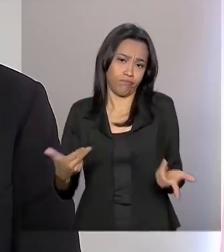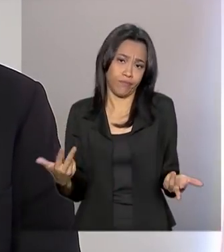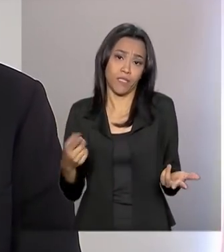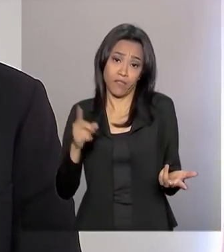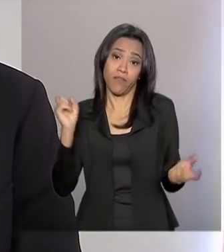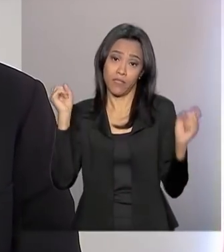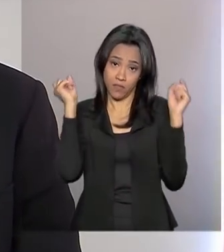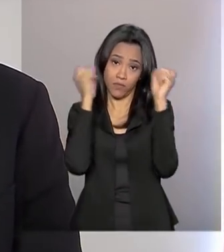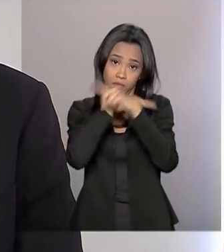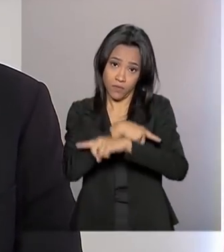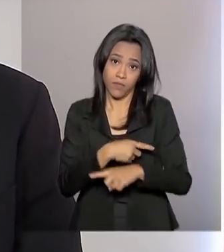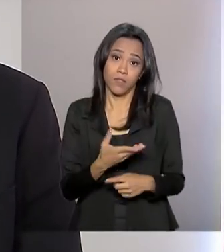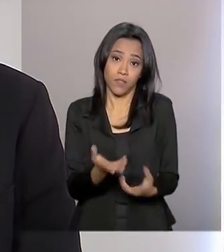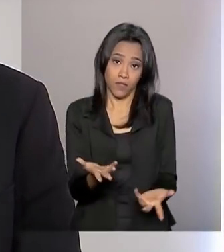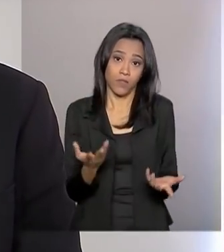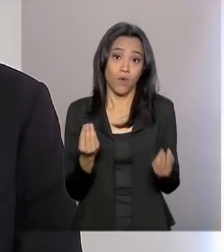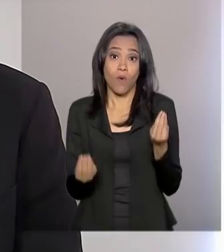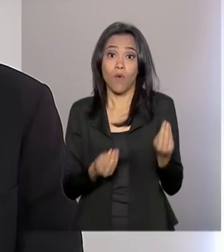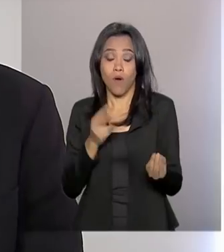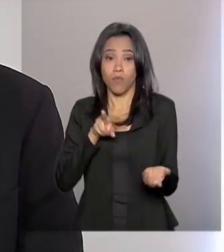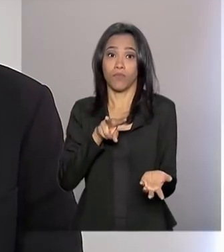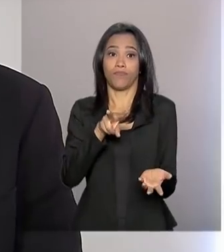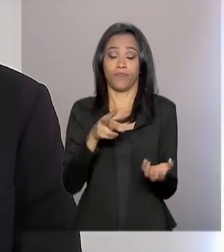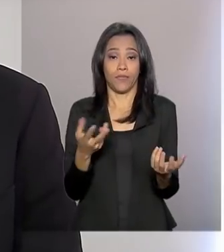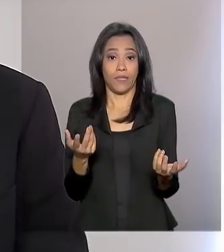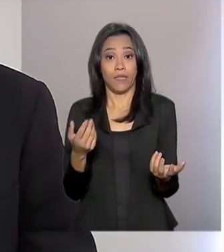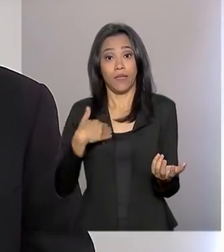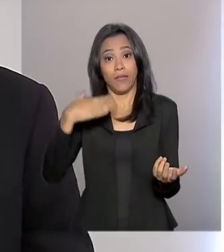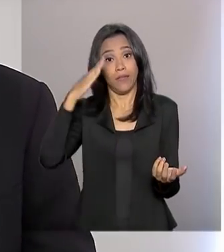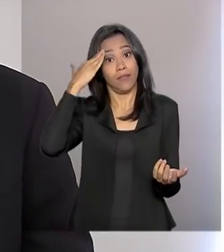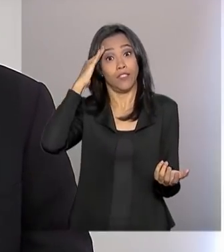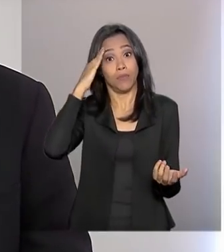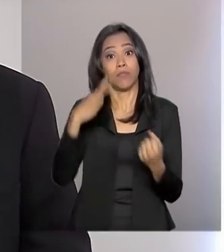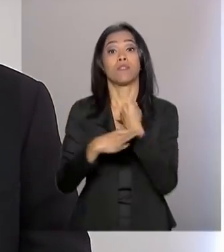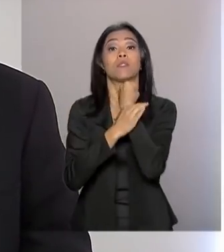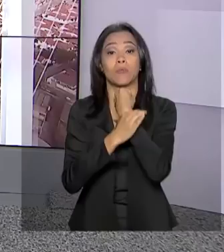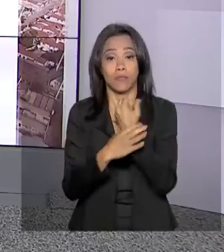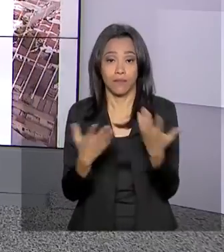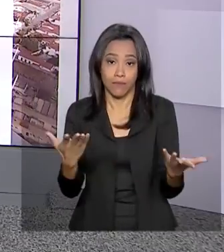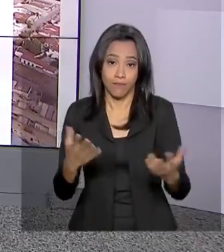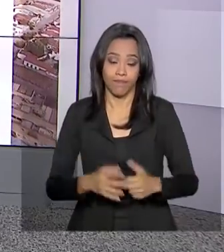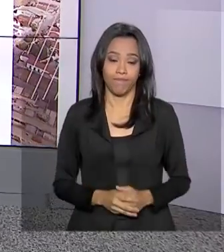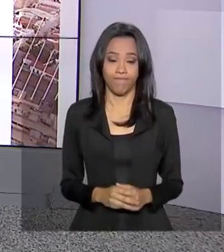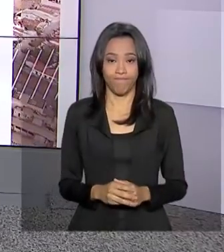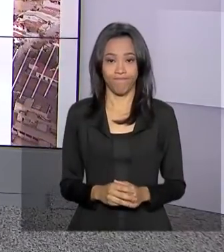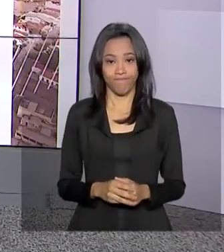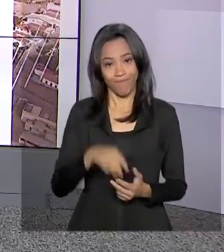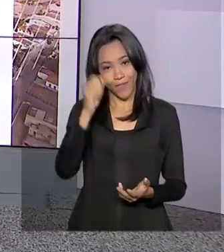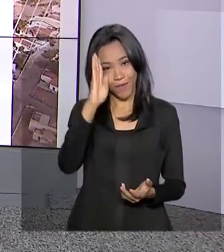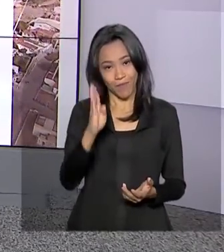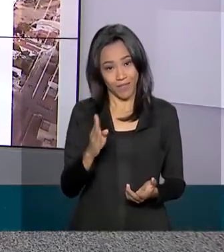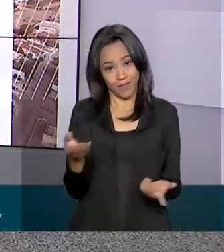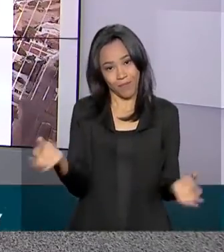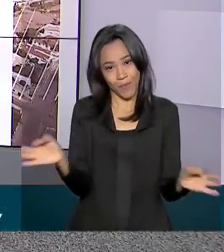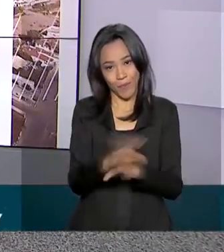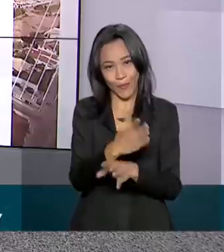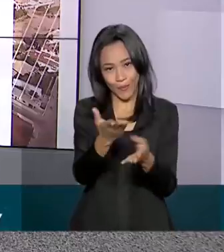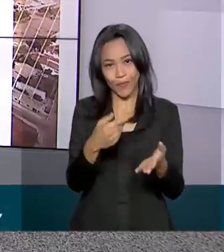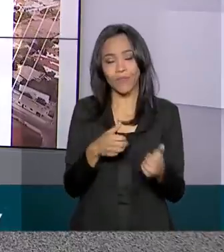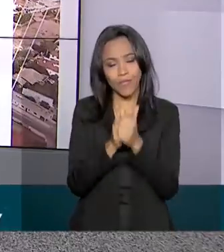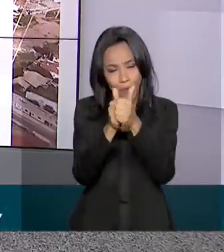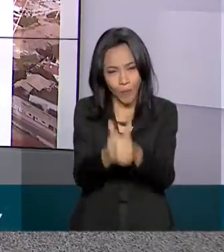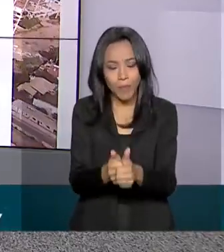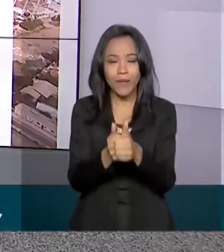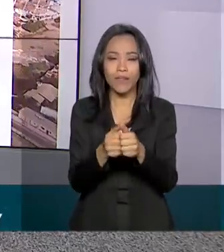dificultar o acompanhamento e o entendimento da segurança de trânsito. O Brasil em Dia termina aqui. Nos